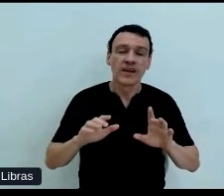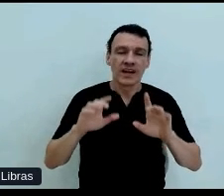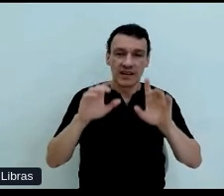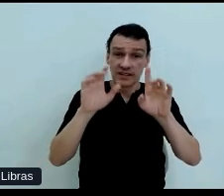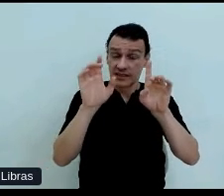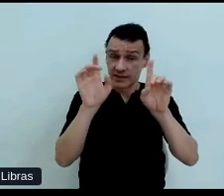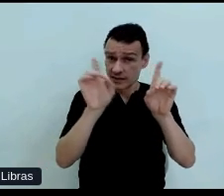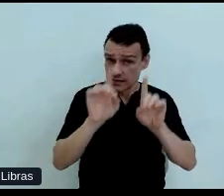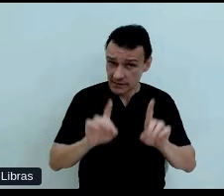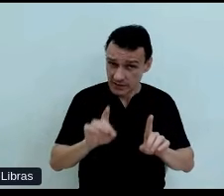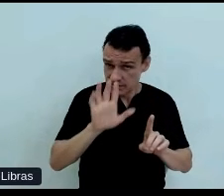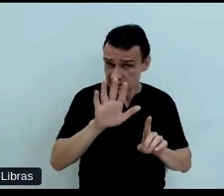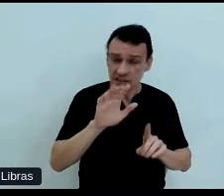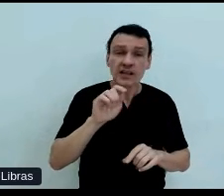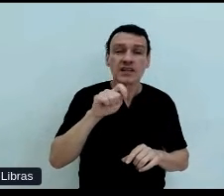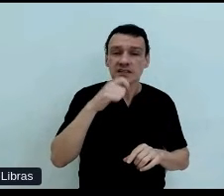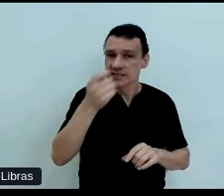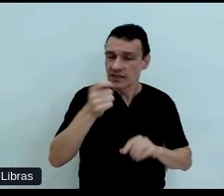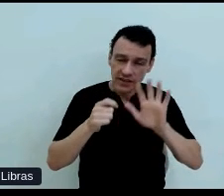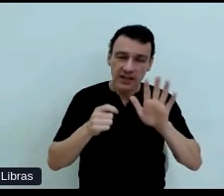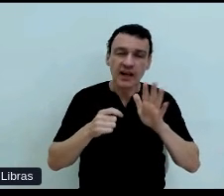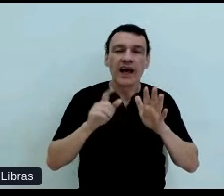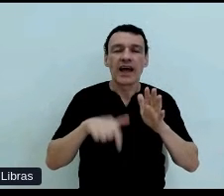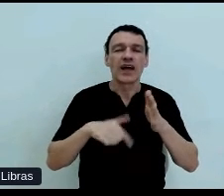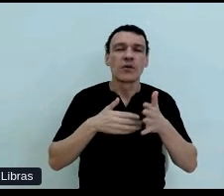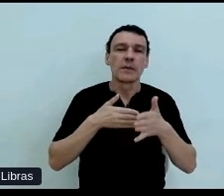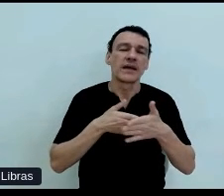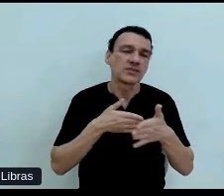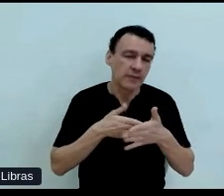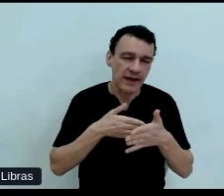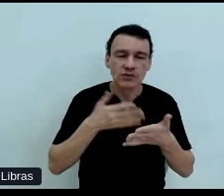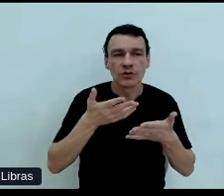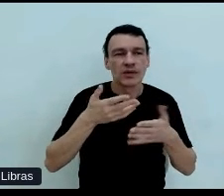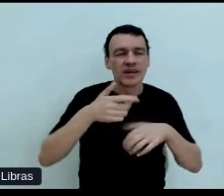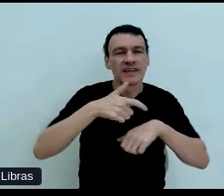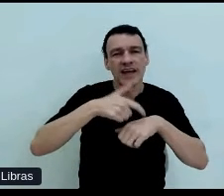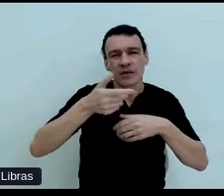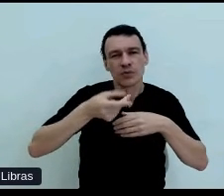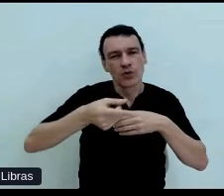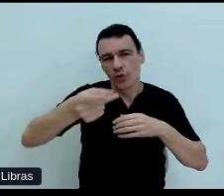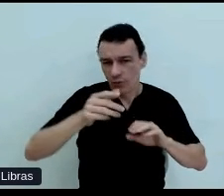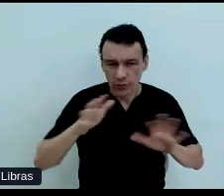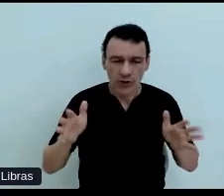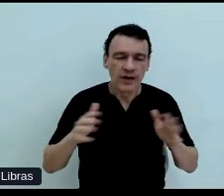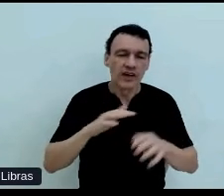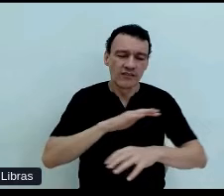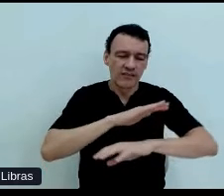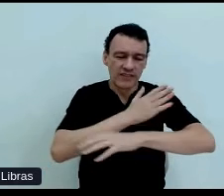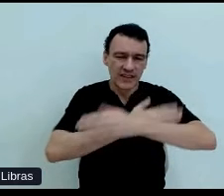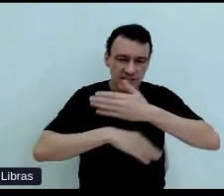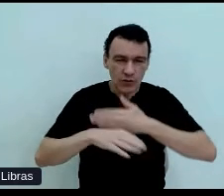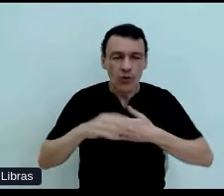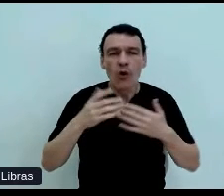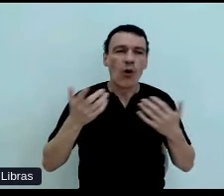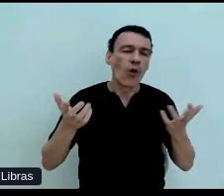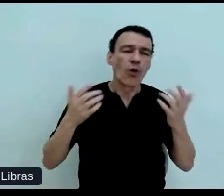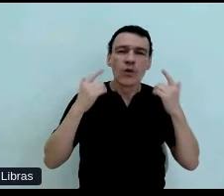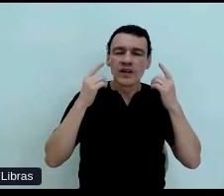nós tivemos uma nova definição de deficiência. E aqui foi algo que foi